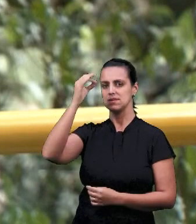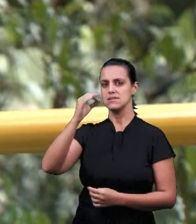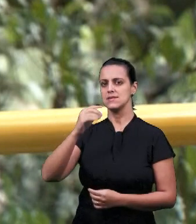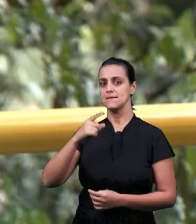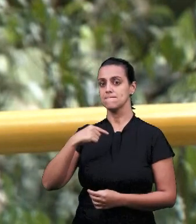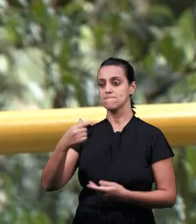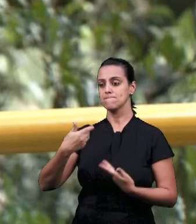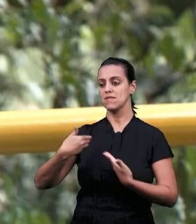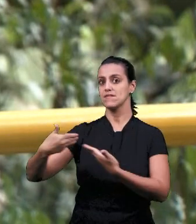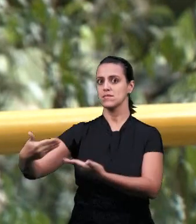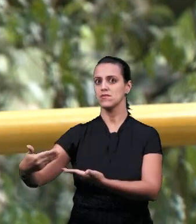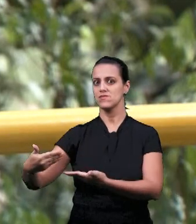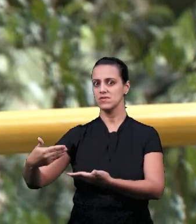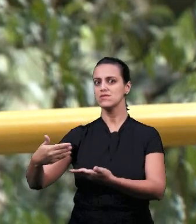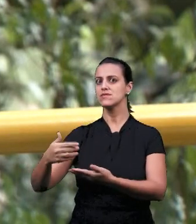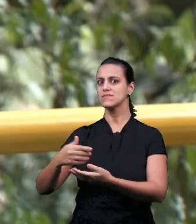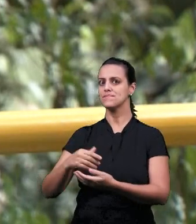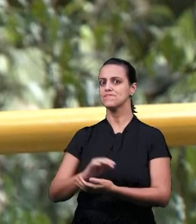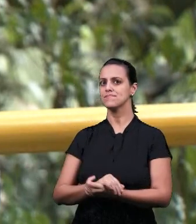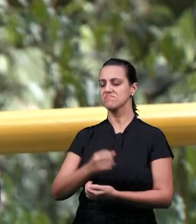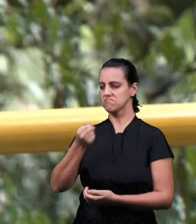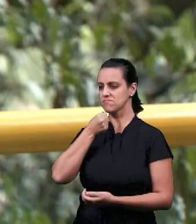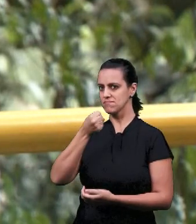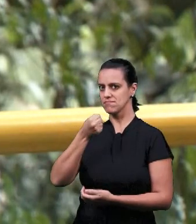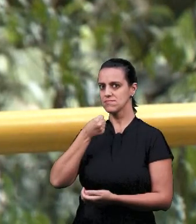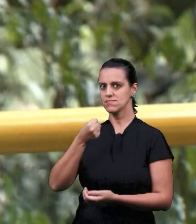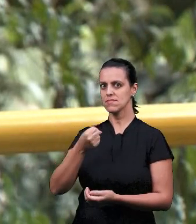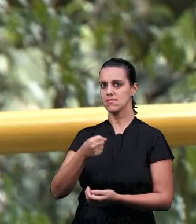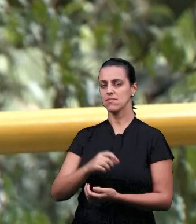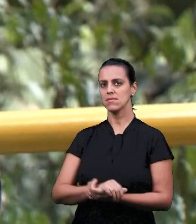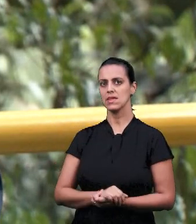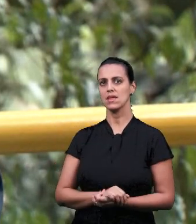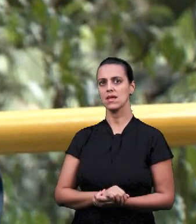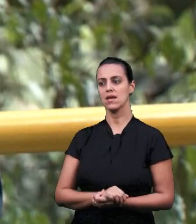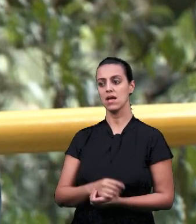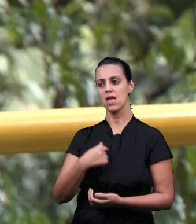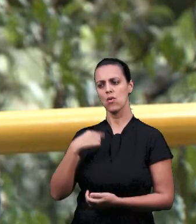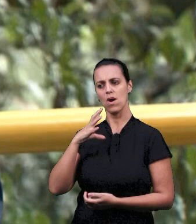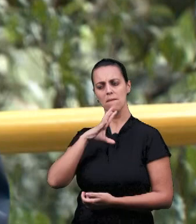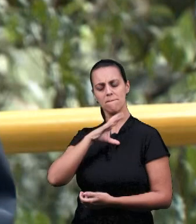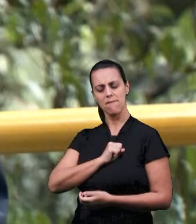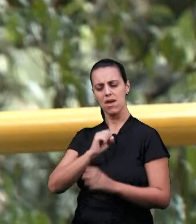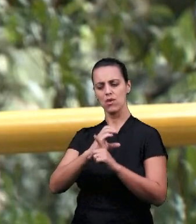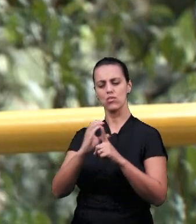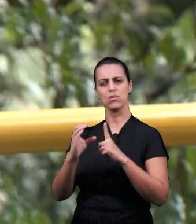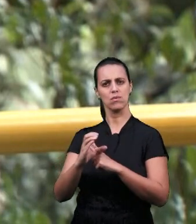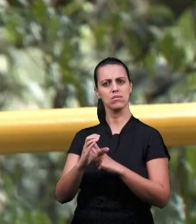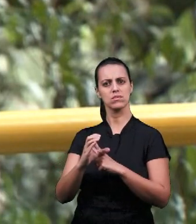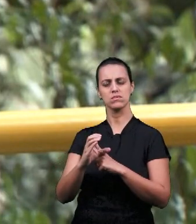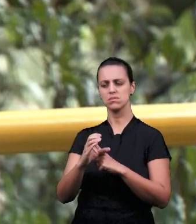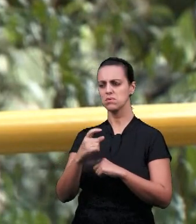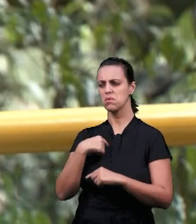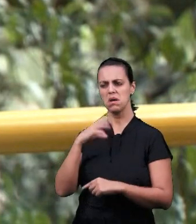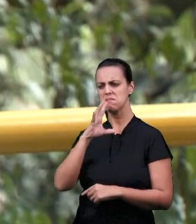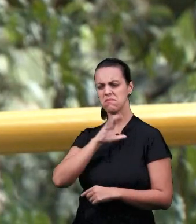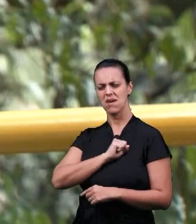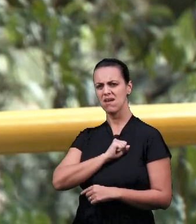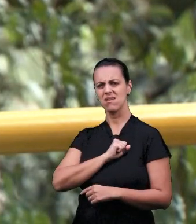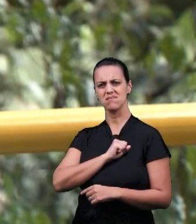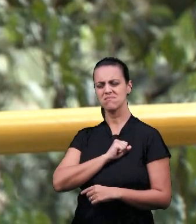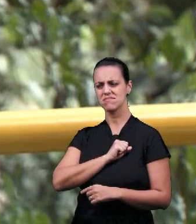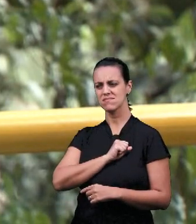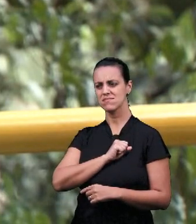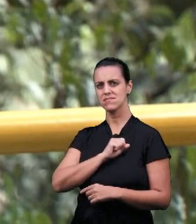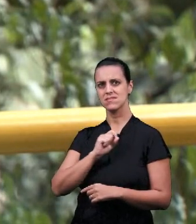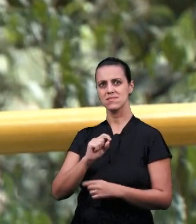convite, falando a respeito, uma jornalista aqui do Espírito Santo. Com o convite que recebi, amei o culto. E, pastor, após o